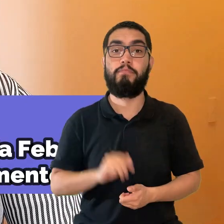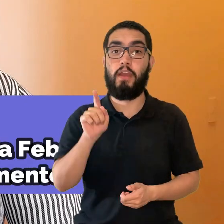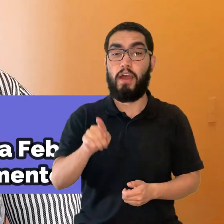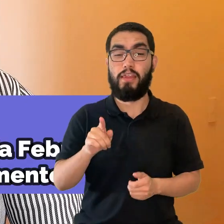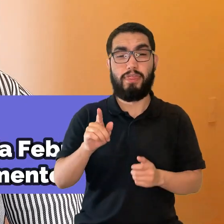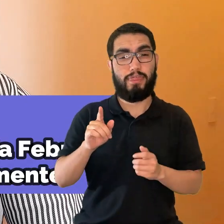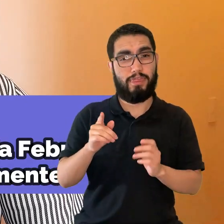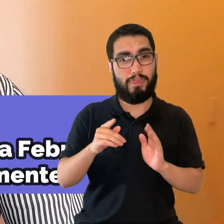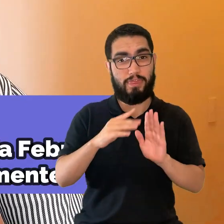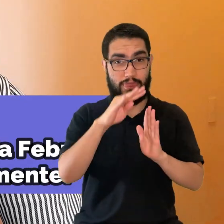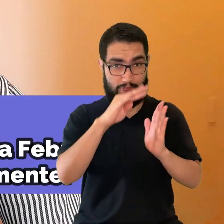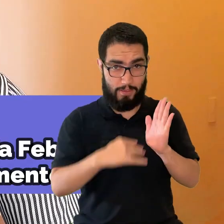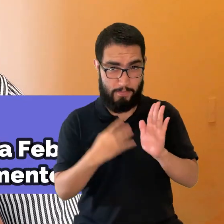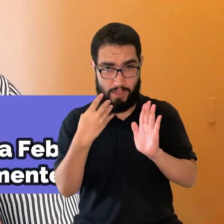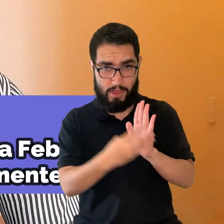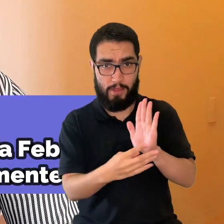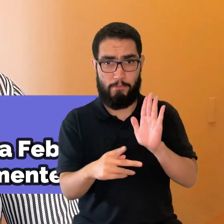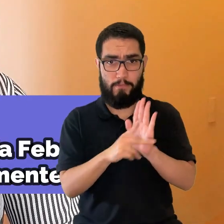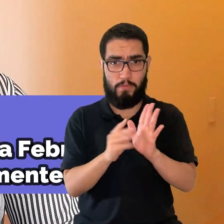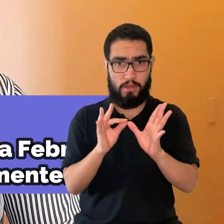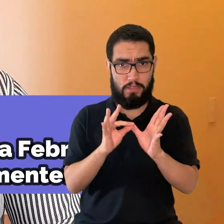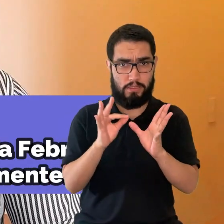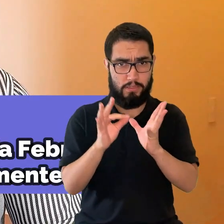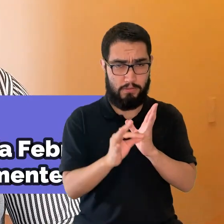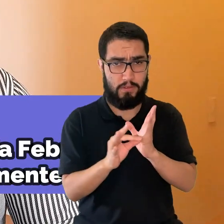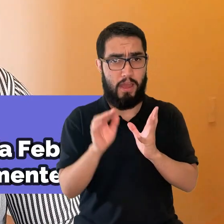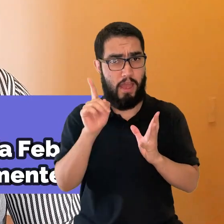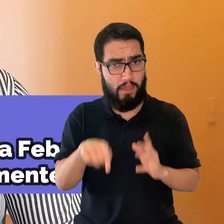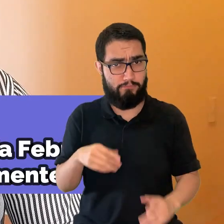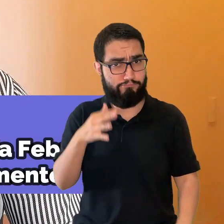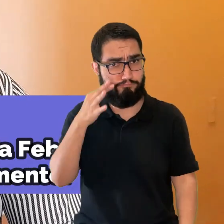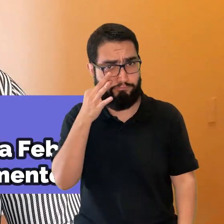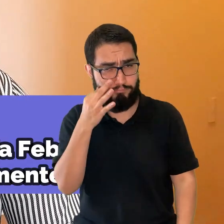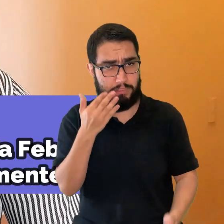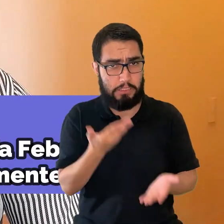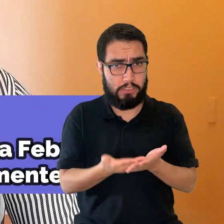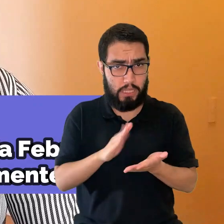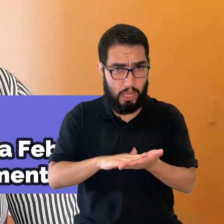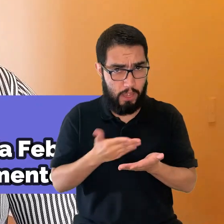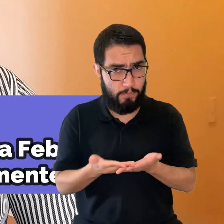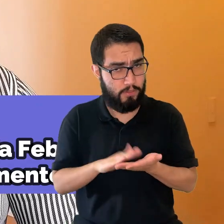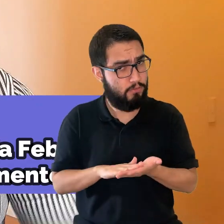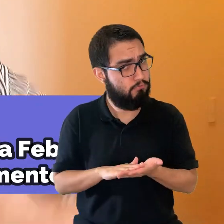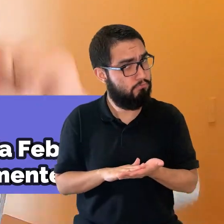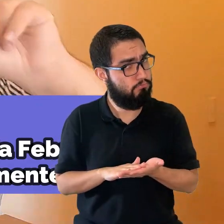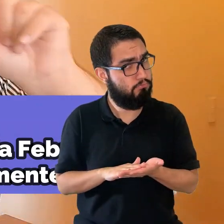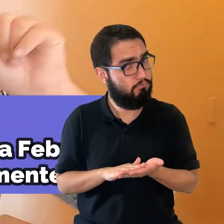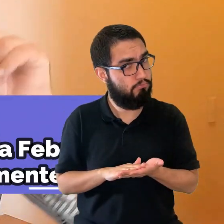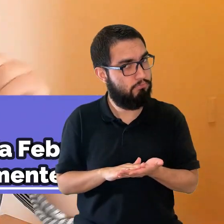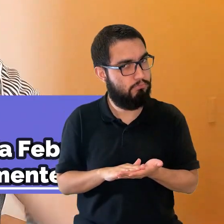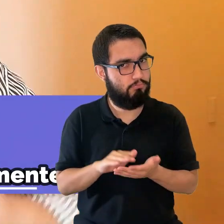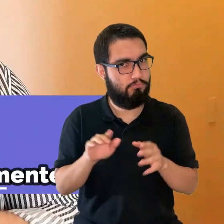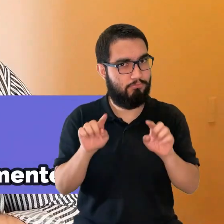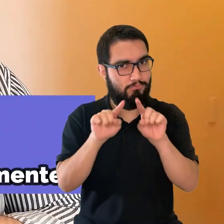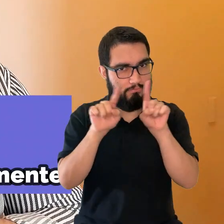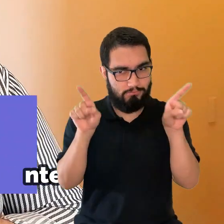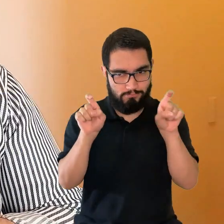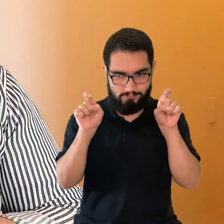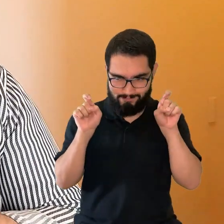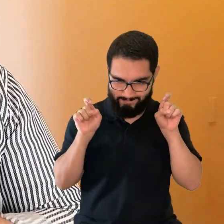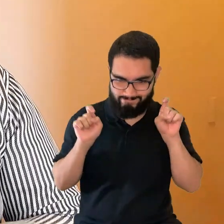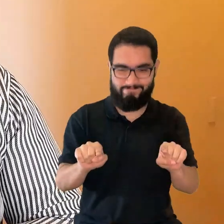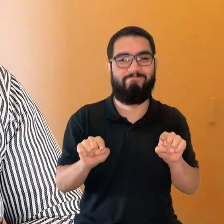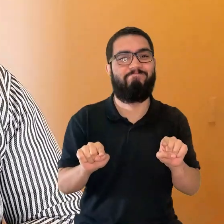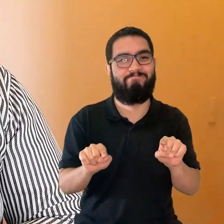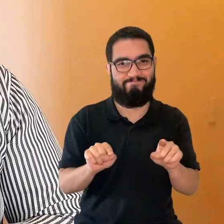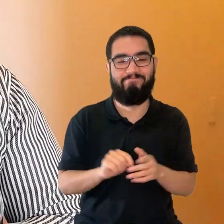tabela profissional da Febrapios é vivenciada pelos intérpretes normalmente? Ponto de interrogação bem grande. Aí